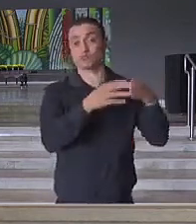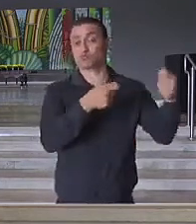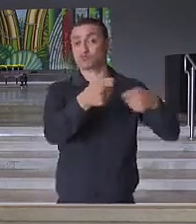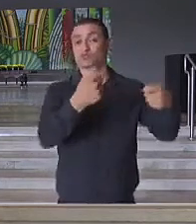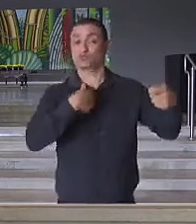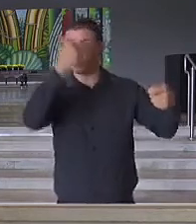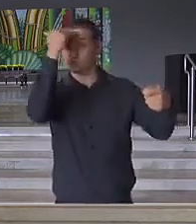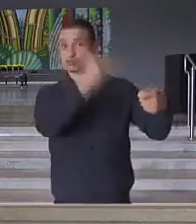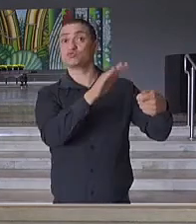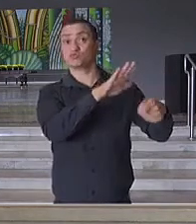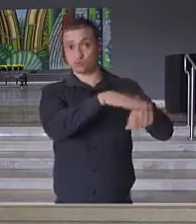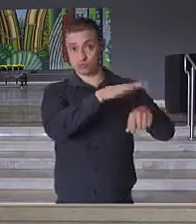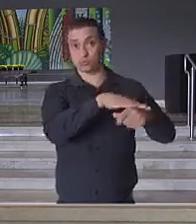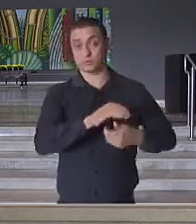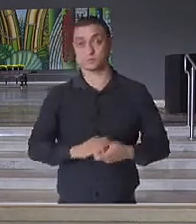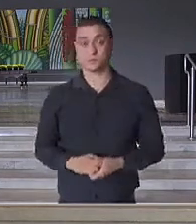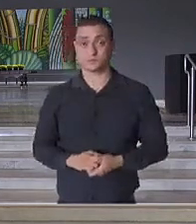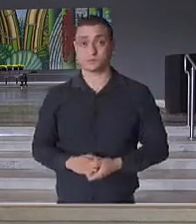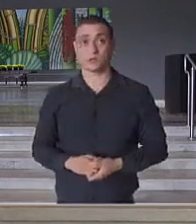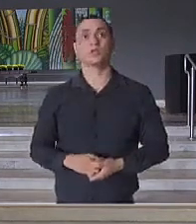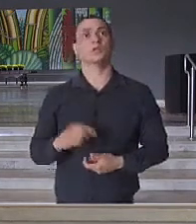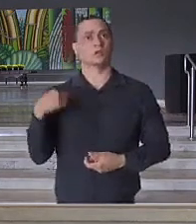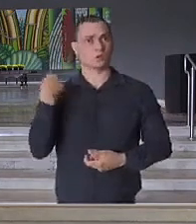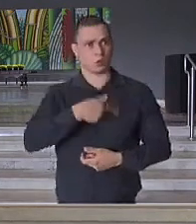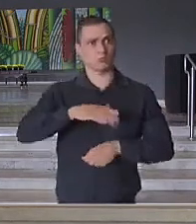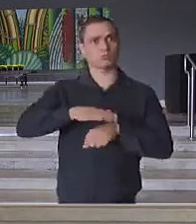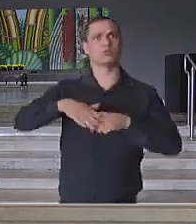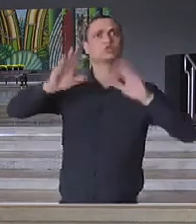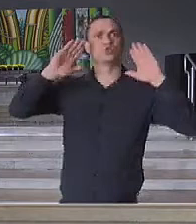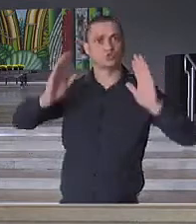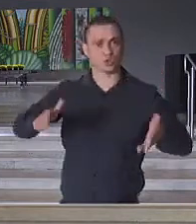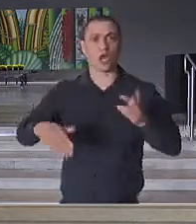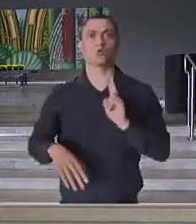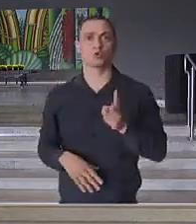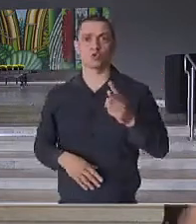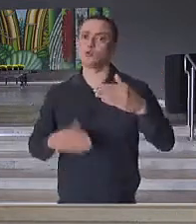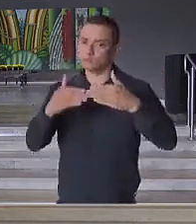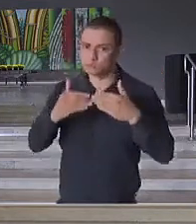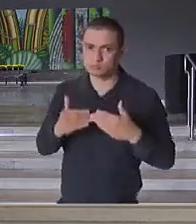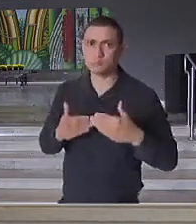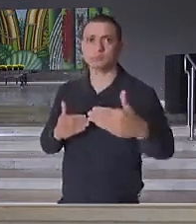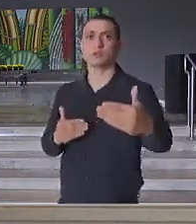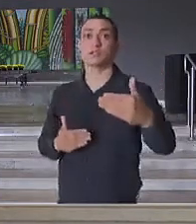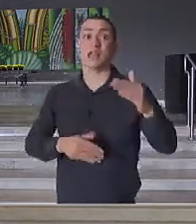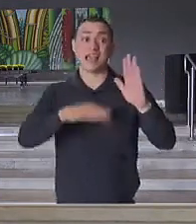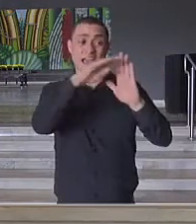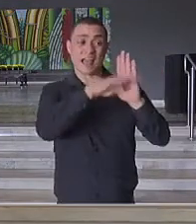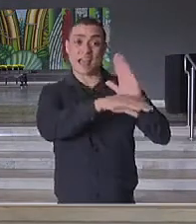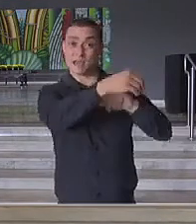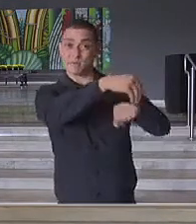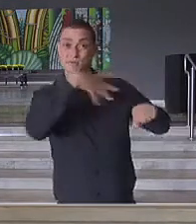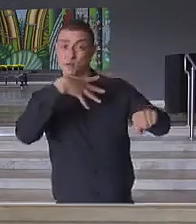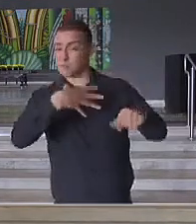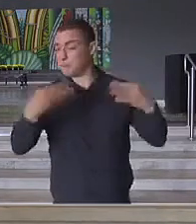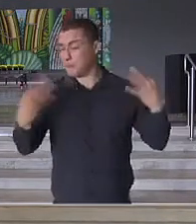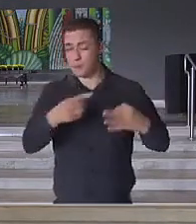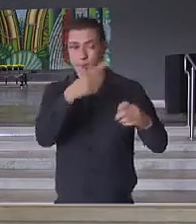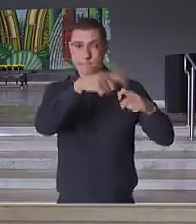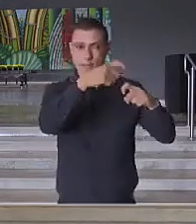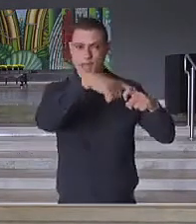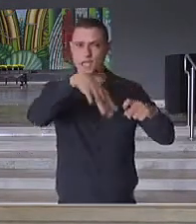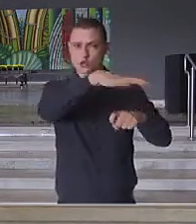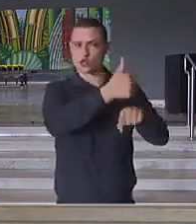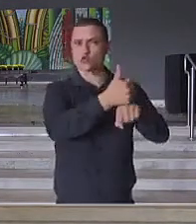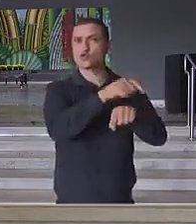do Covid-19. Fizemos, continuamos a fazer e vamos seguir rigorosamente a orientação dos médicos e dos profissionais